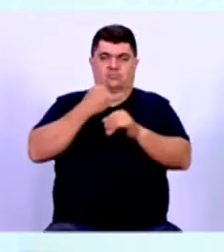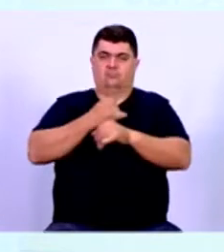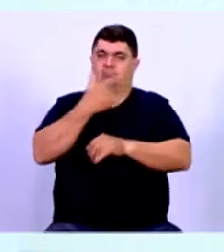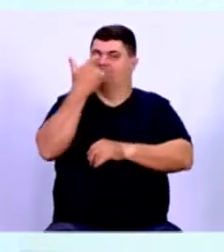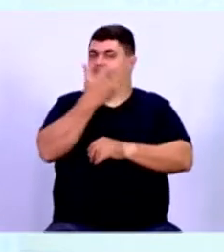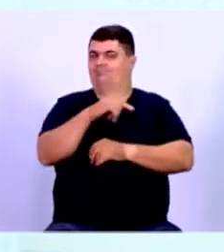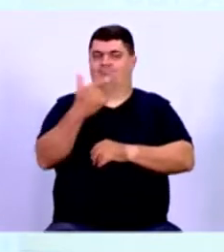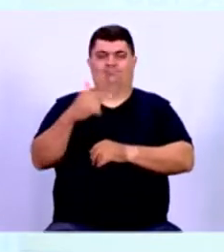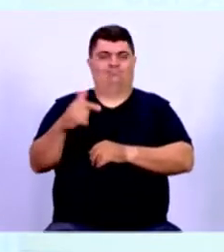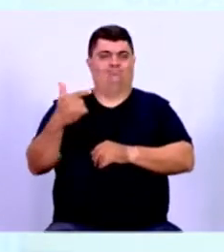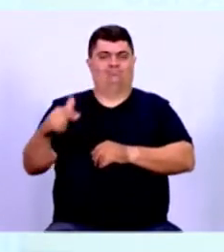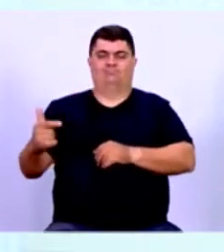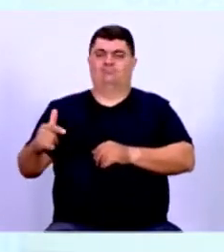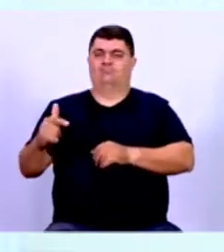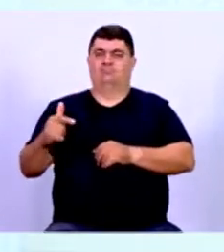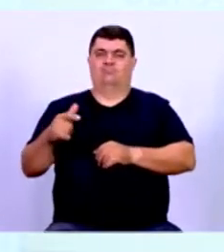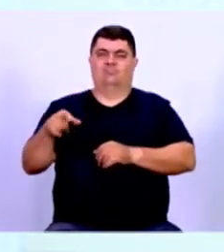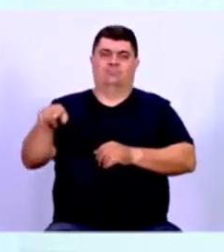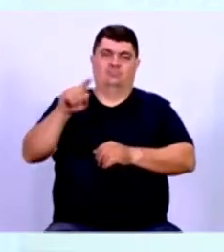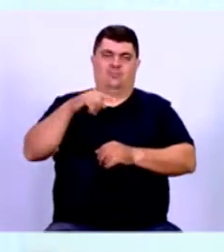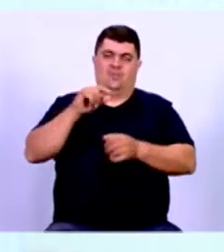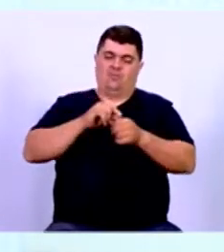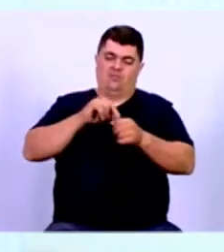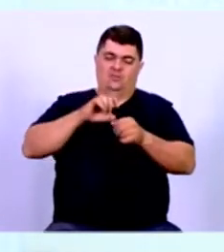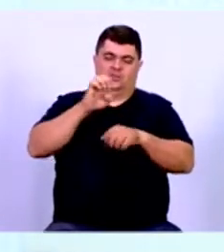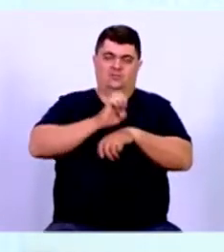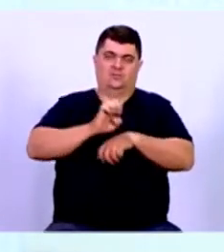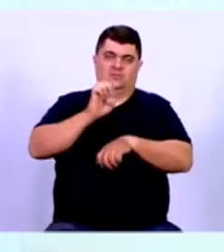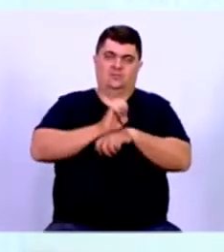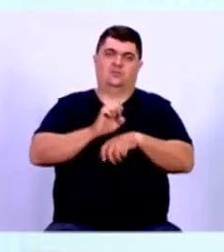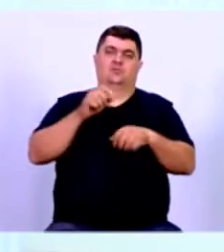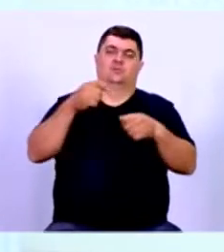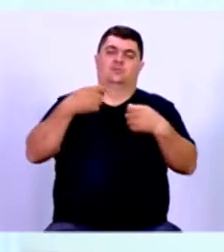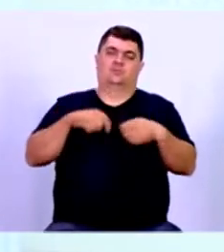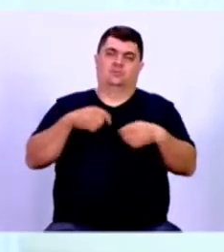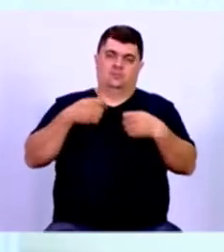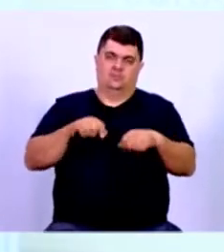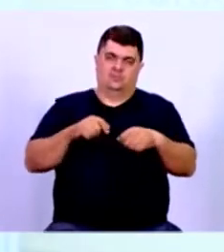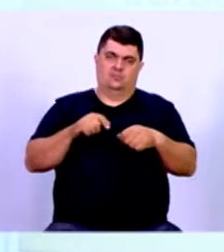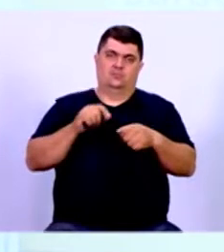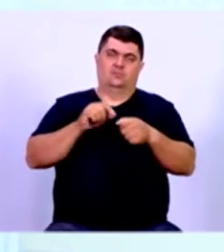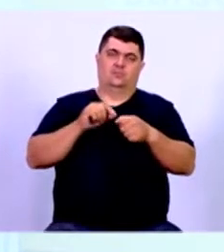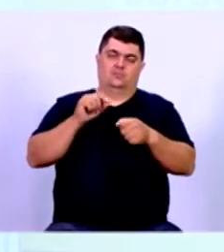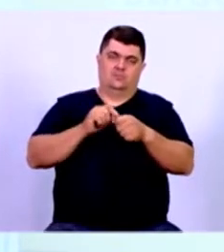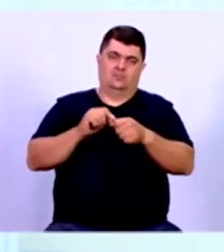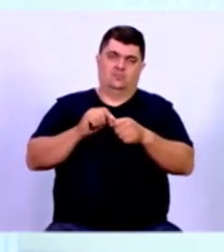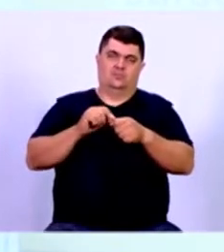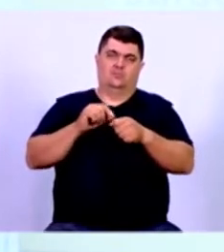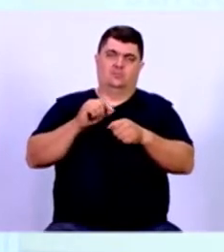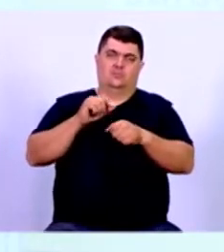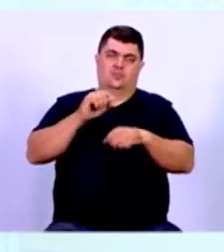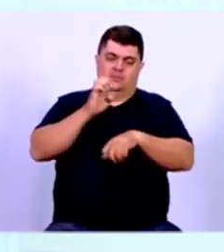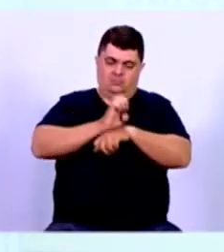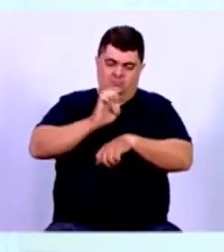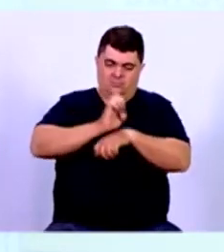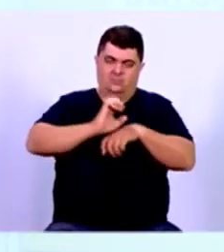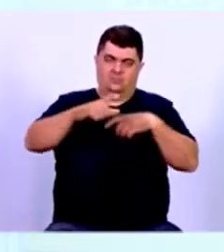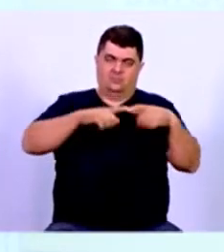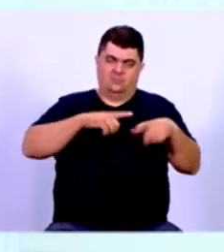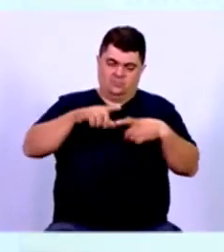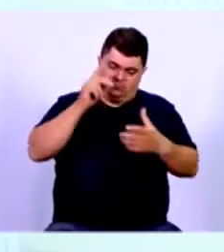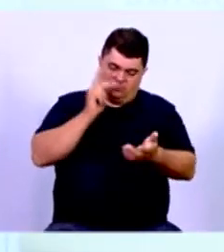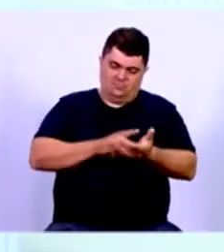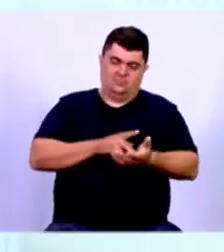essa previsão. Então, para você realizar o estágio, você deve fazer, de fato, a prática